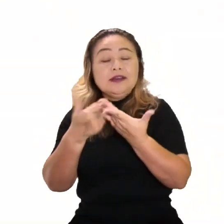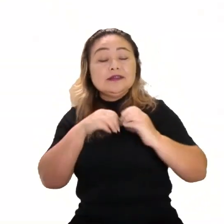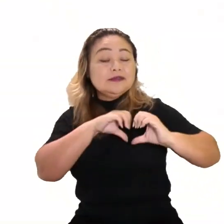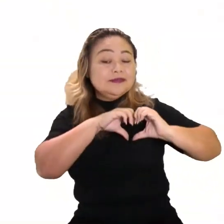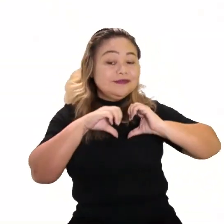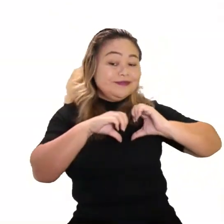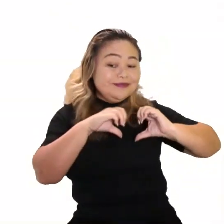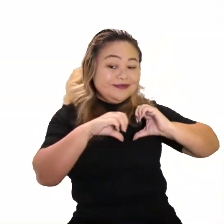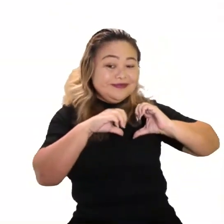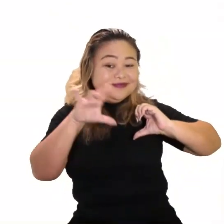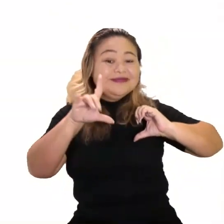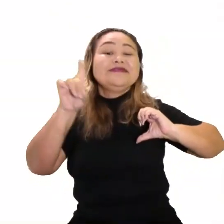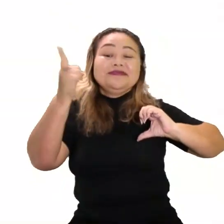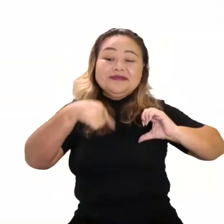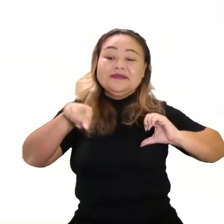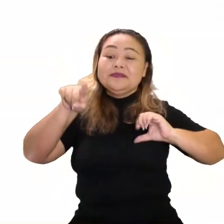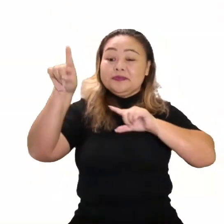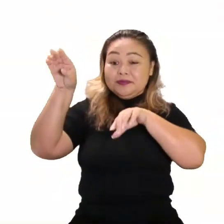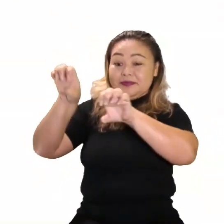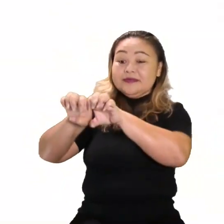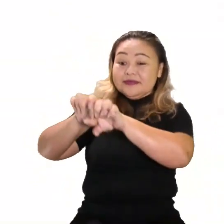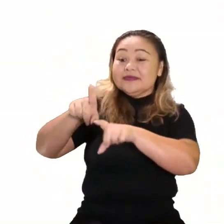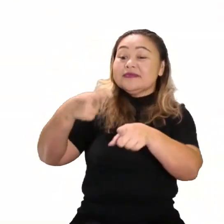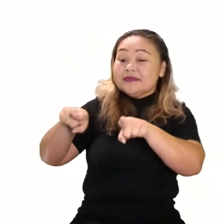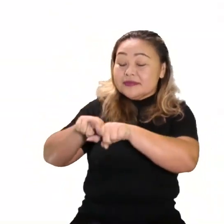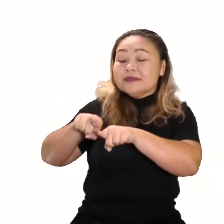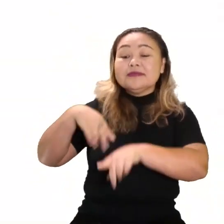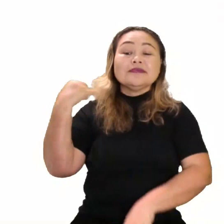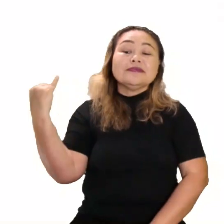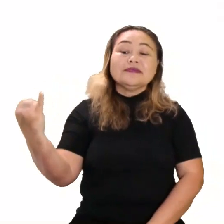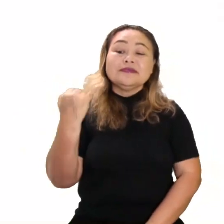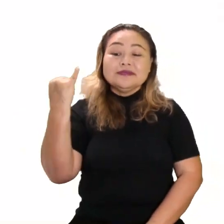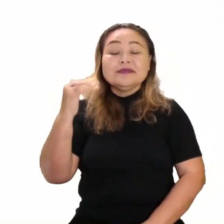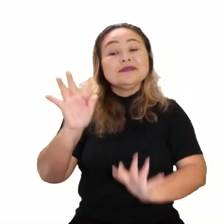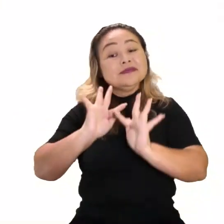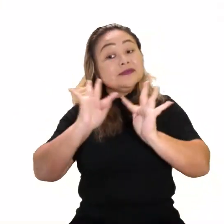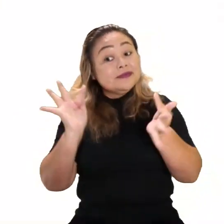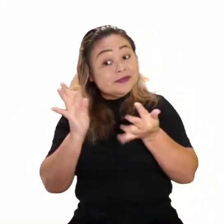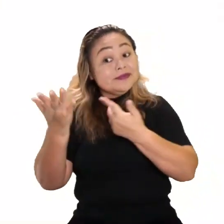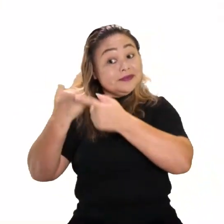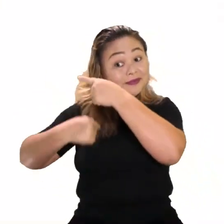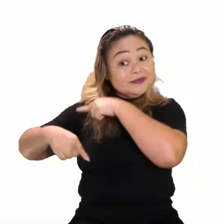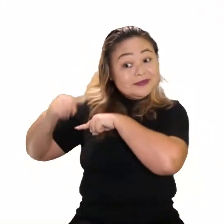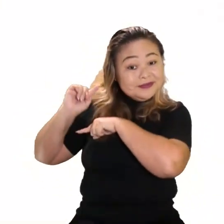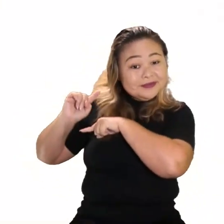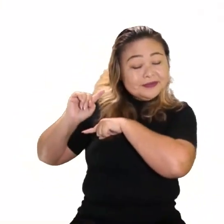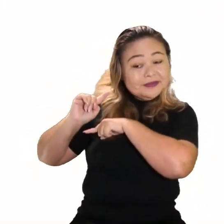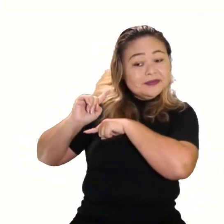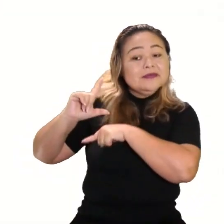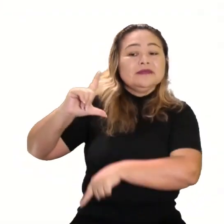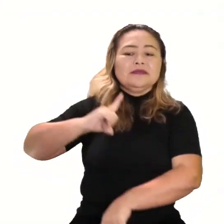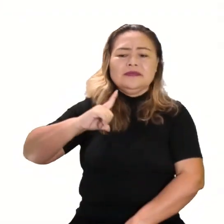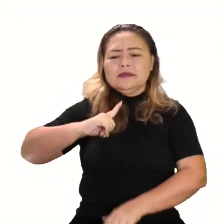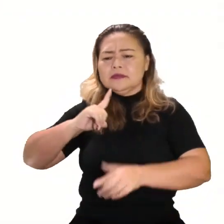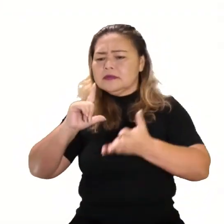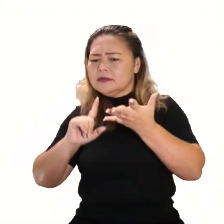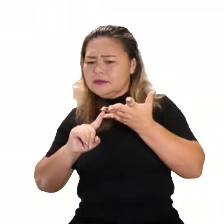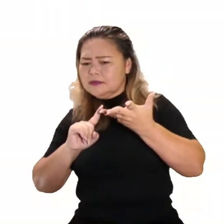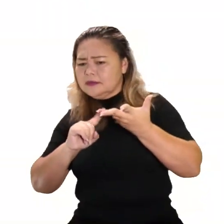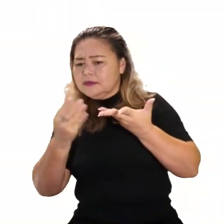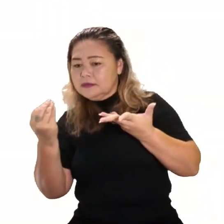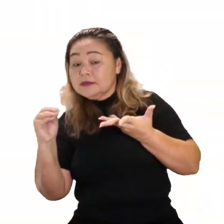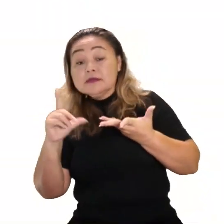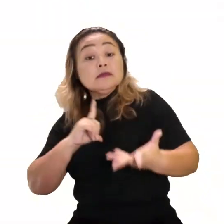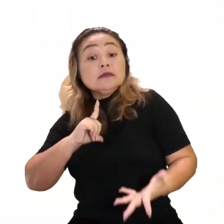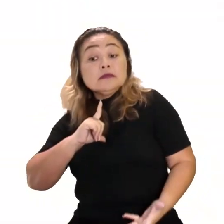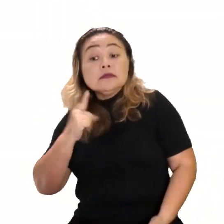Anota aí, porque essa equação também é importante. E, aliás, ela é bem mais simples do que a anterior. Né? A anterior, a gente tem vários elementos.